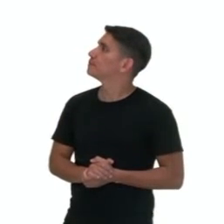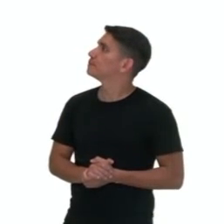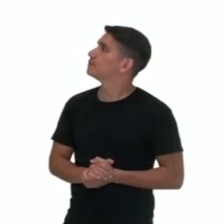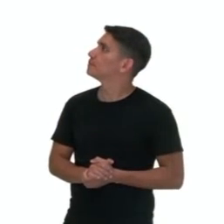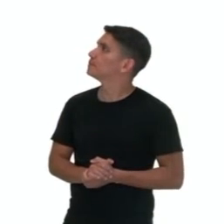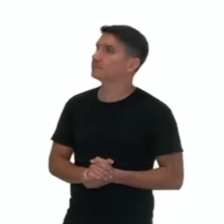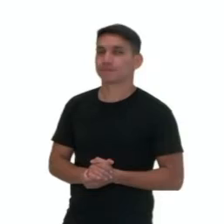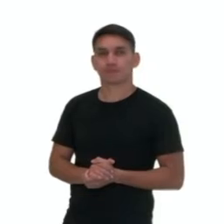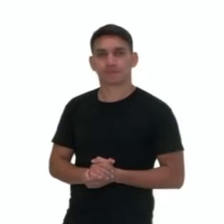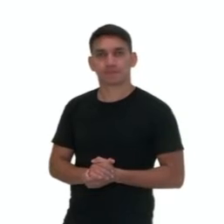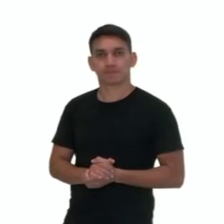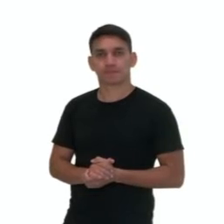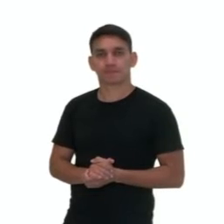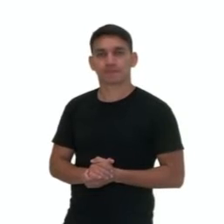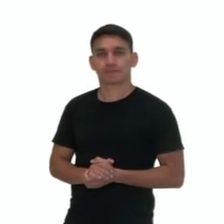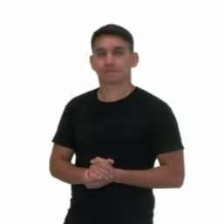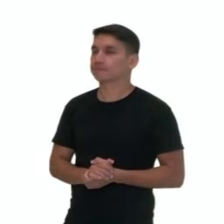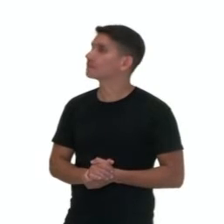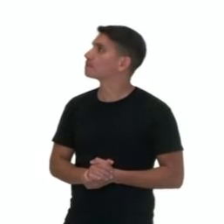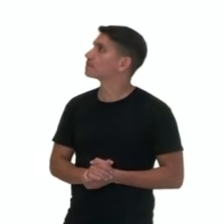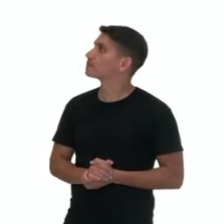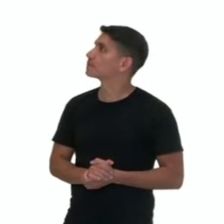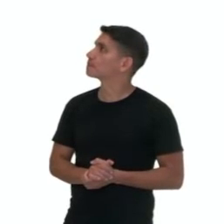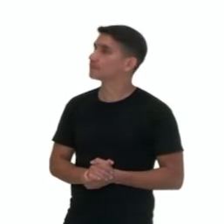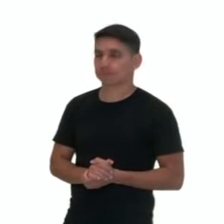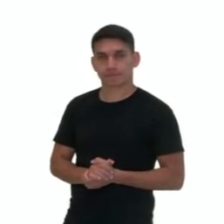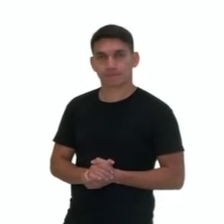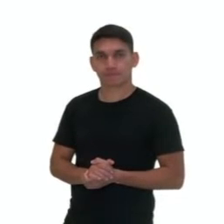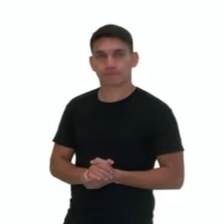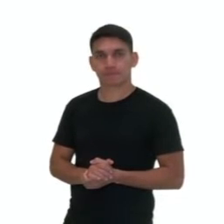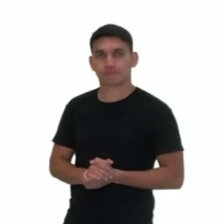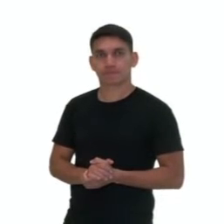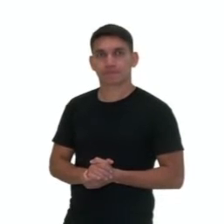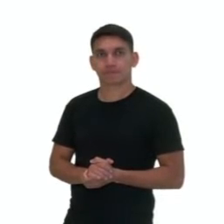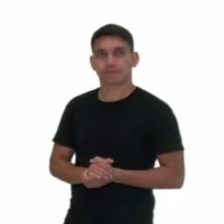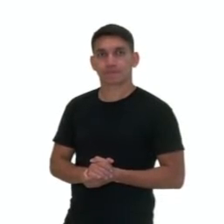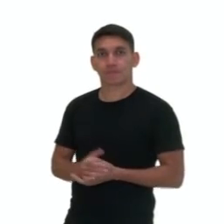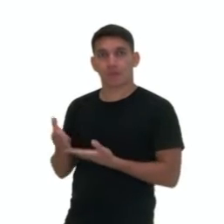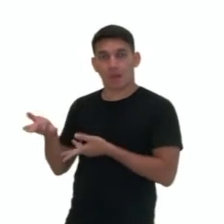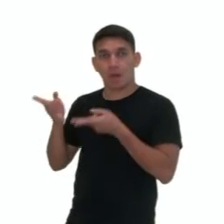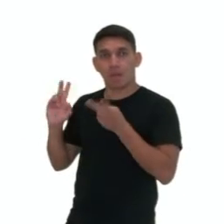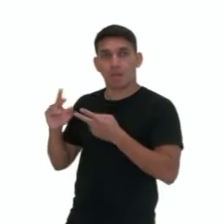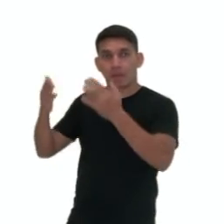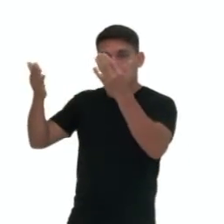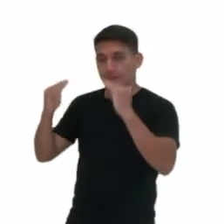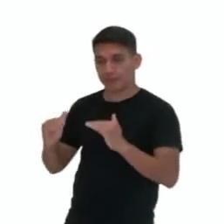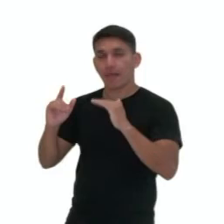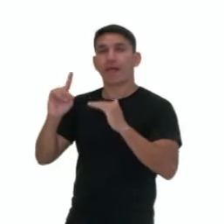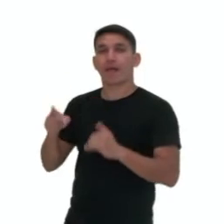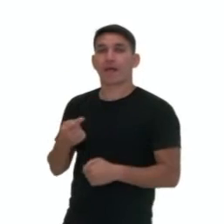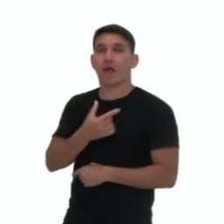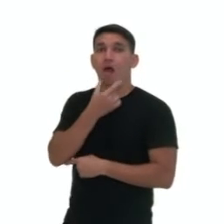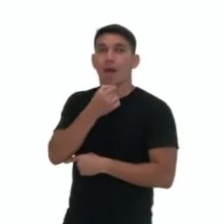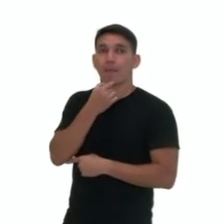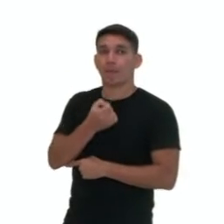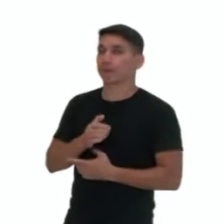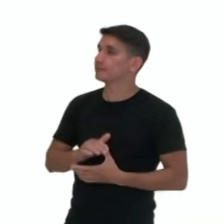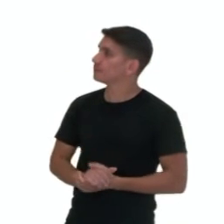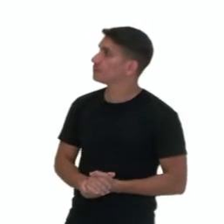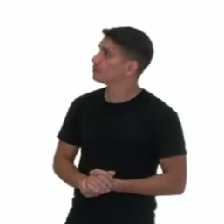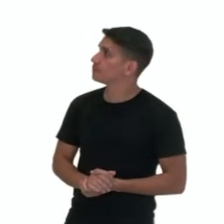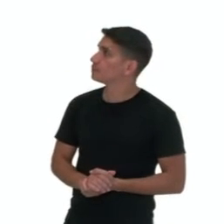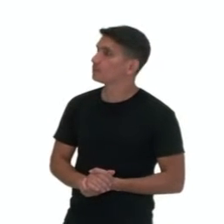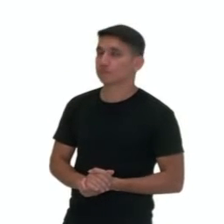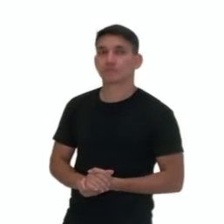trave de equilíbrio, né? Então os instrumentos estão ali, os aparelhos estão ali, perdão. Aqui é a mesma coisa, só que masculino, né? Aqui o solo.